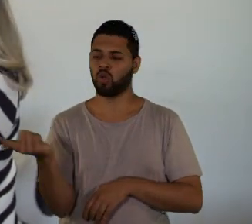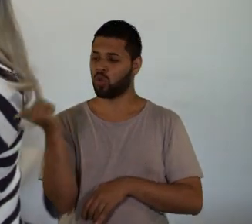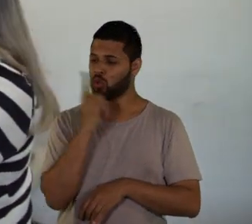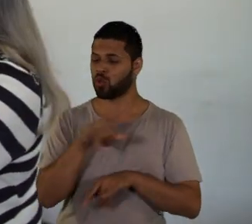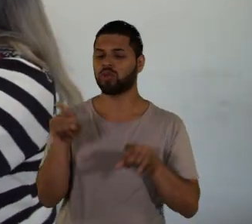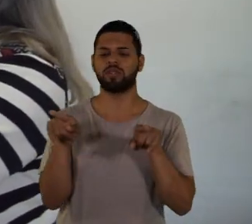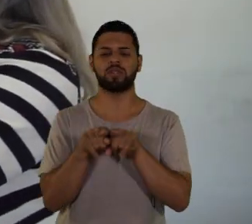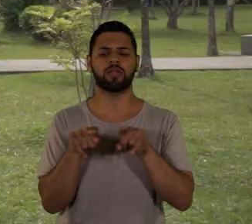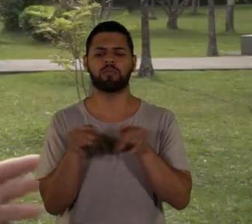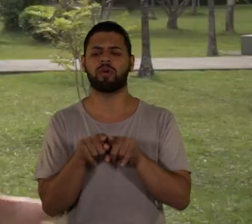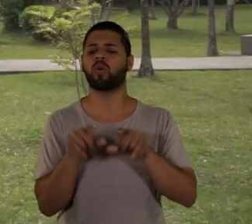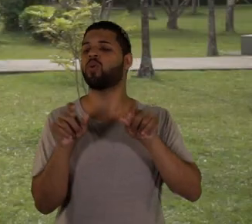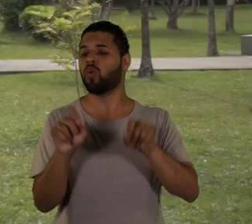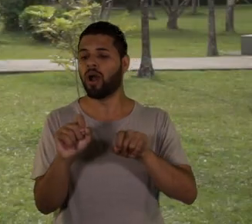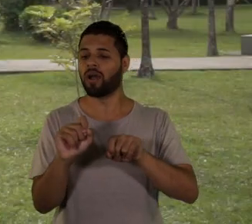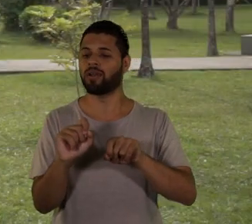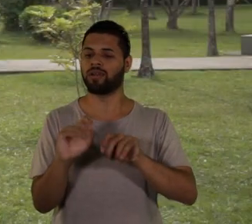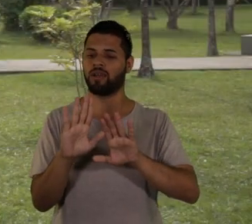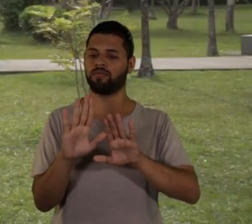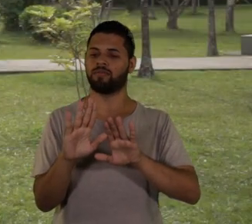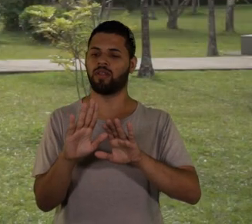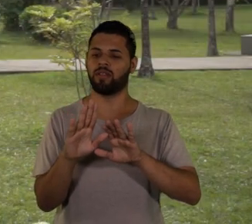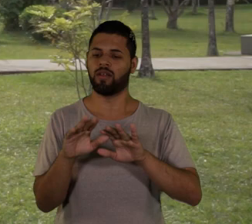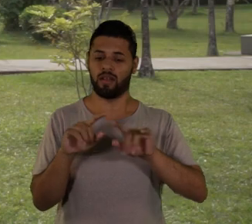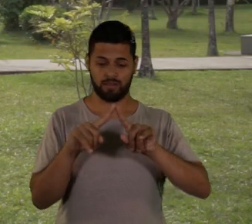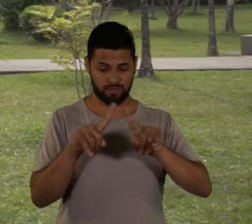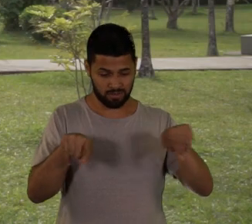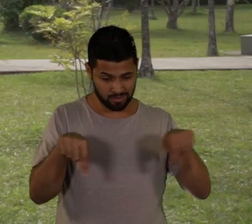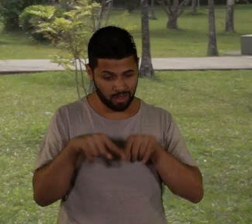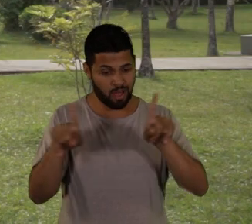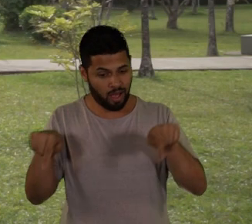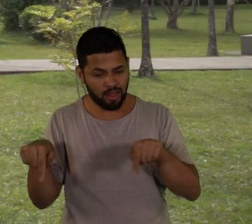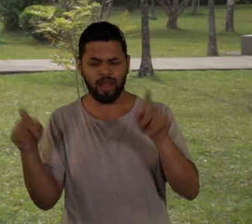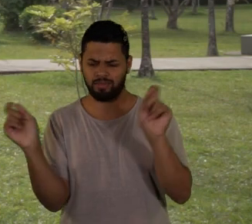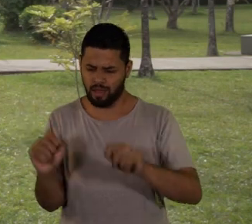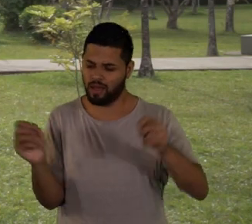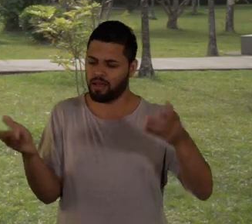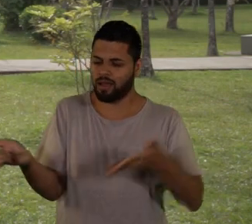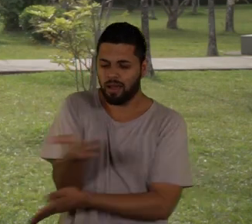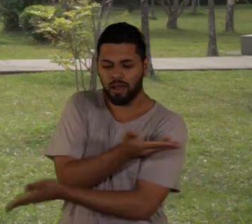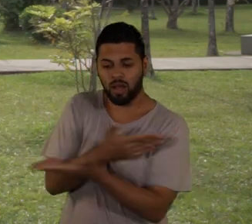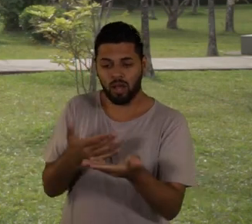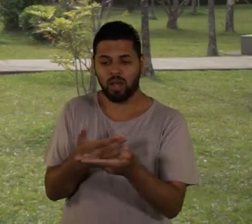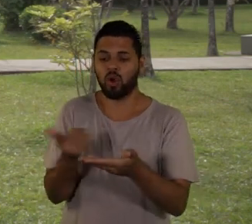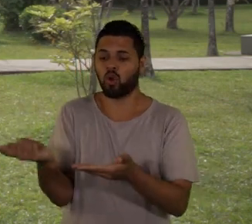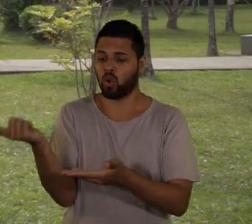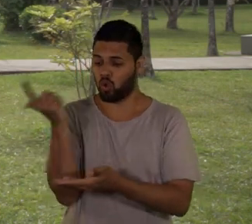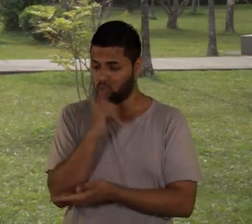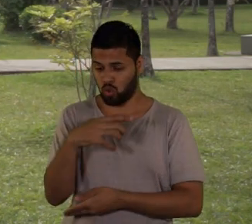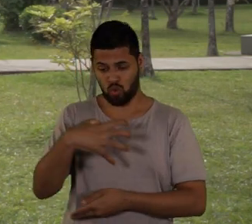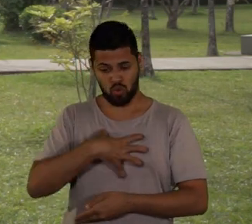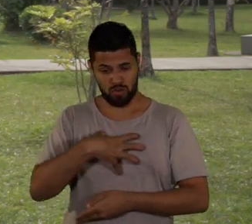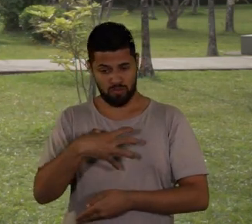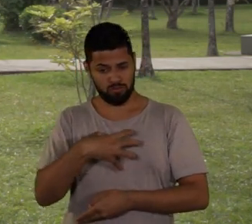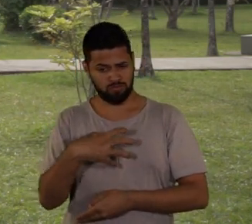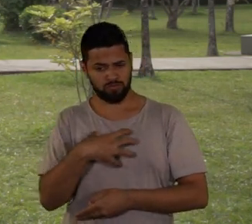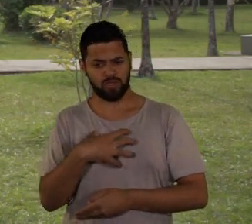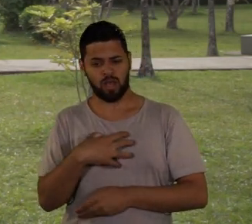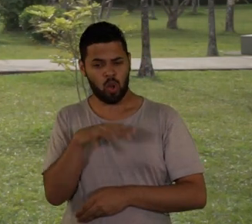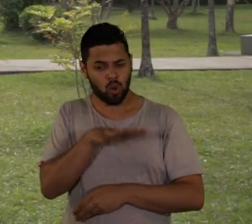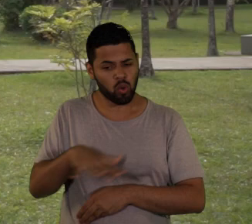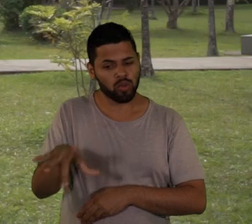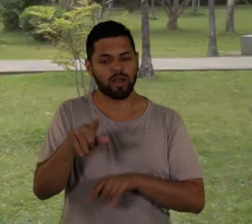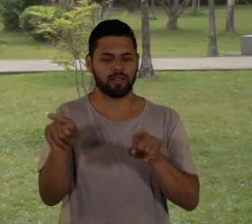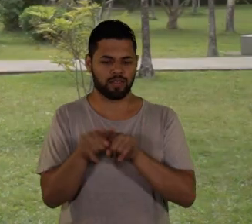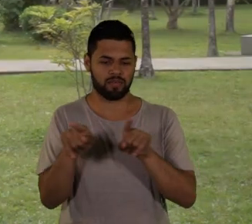consegue ultrapassar um pouco os limites das nossas salas, e não só para a gente manter um ambiente agradável e produtivo, como também